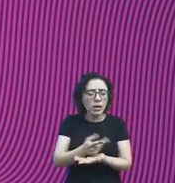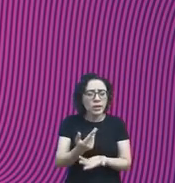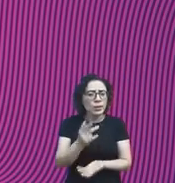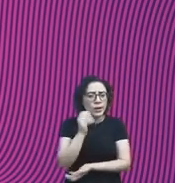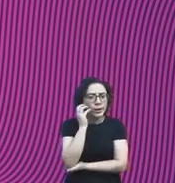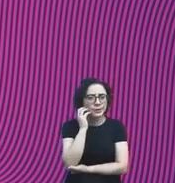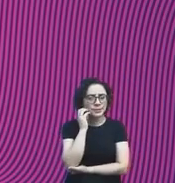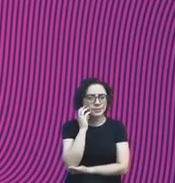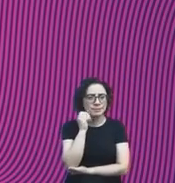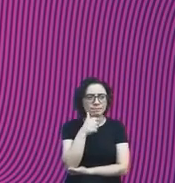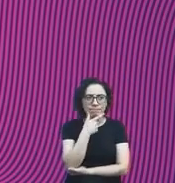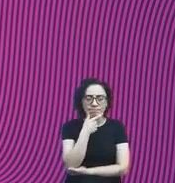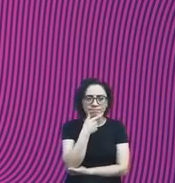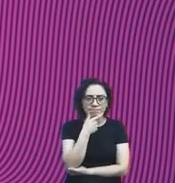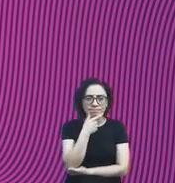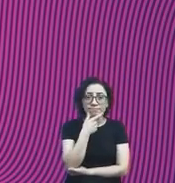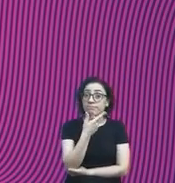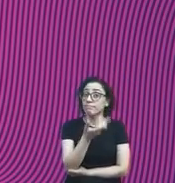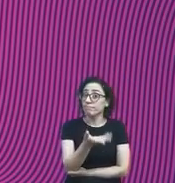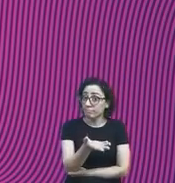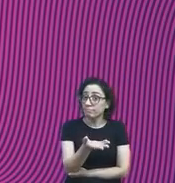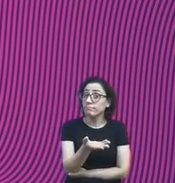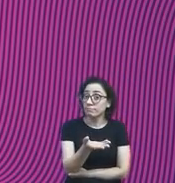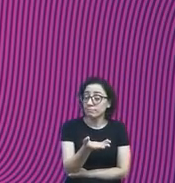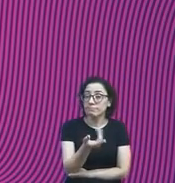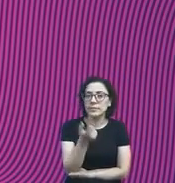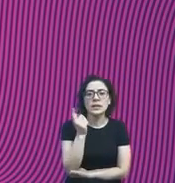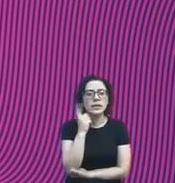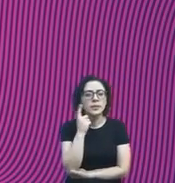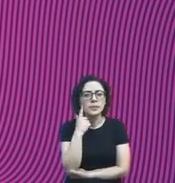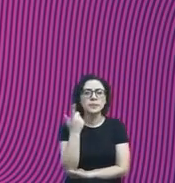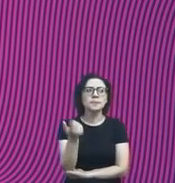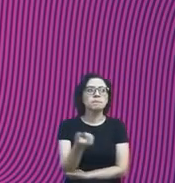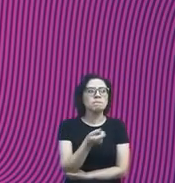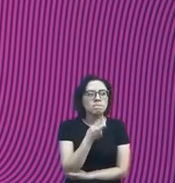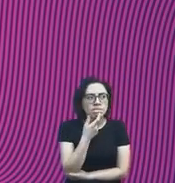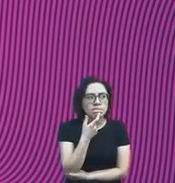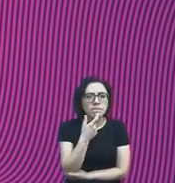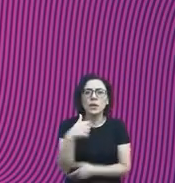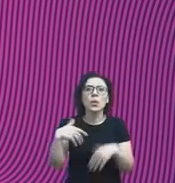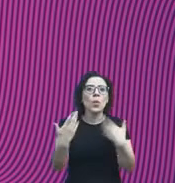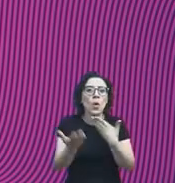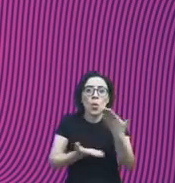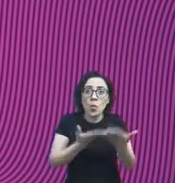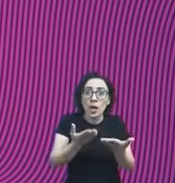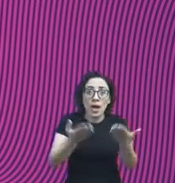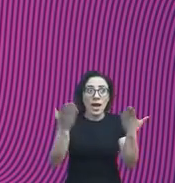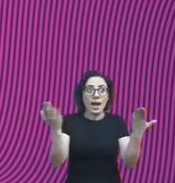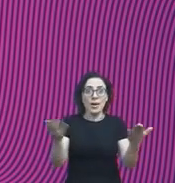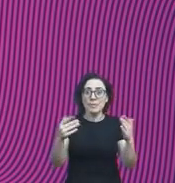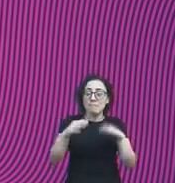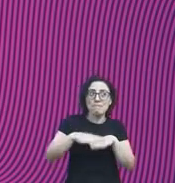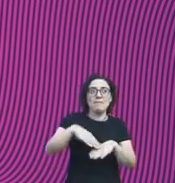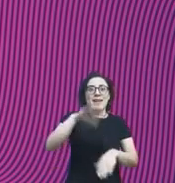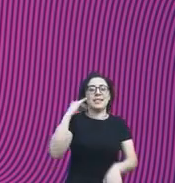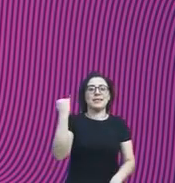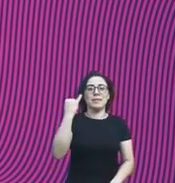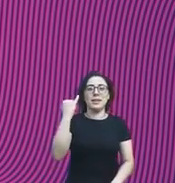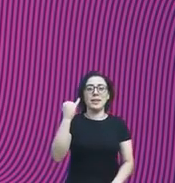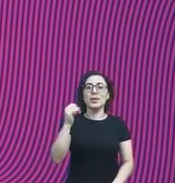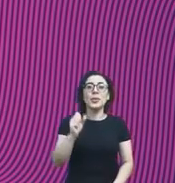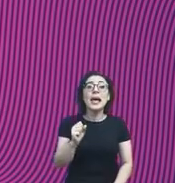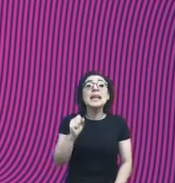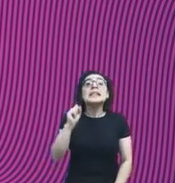atenção primária, olhando para a integração dos cuidados. A pergunta de um milhão não é se isso deve ser